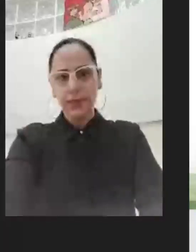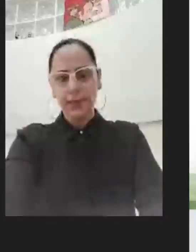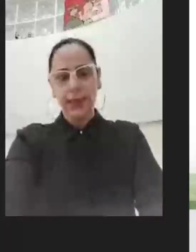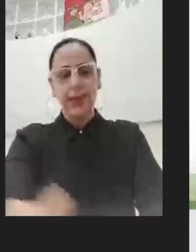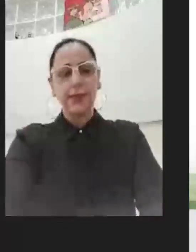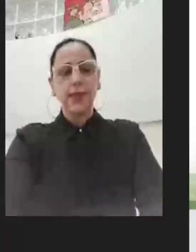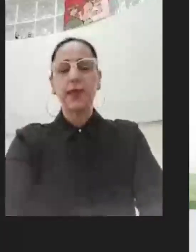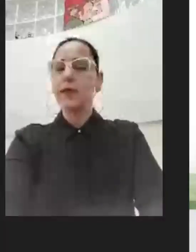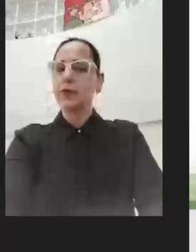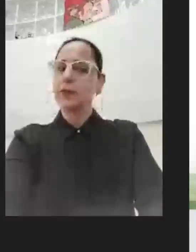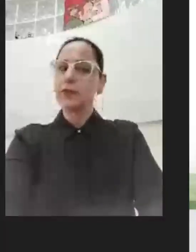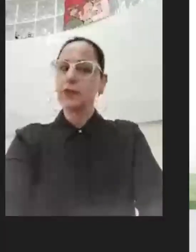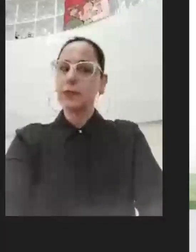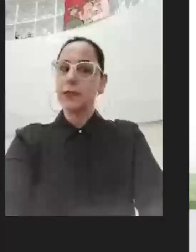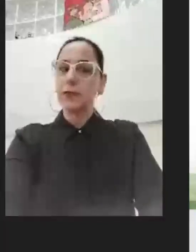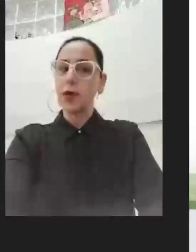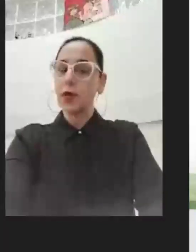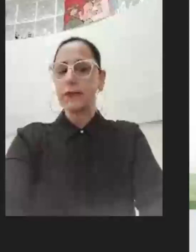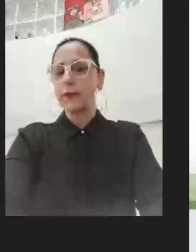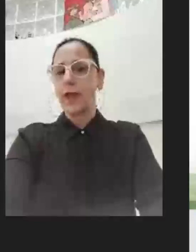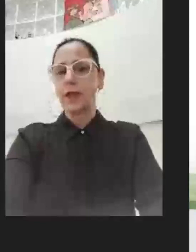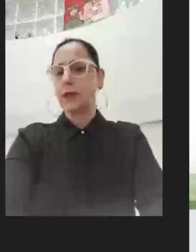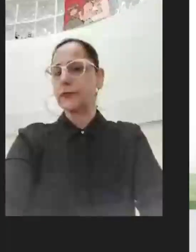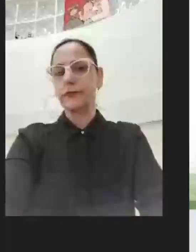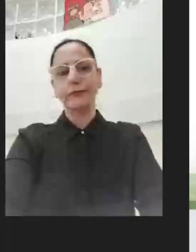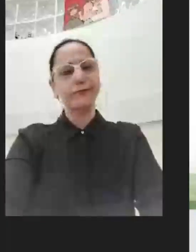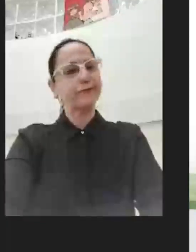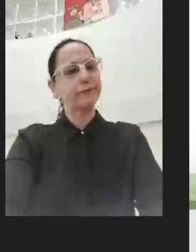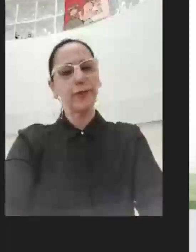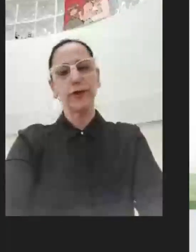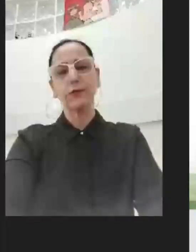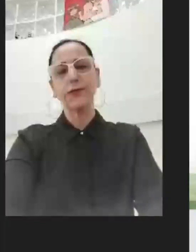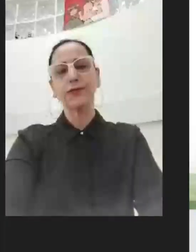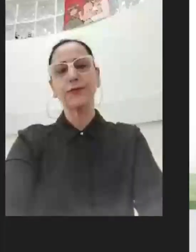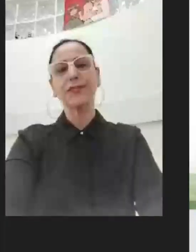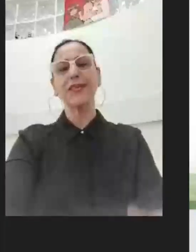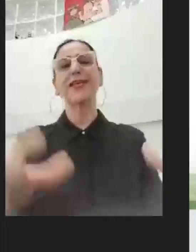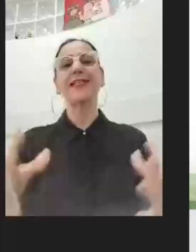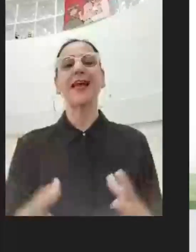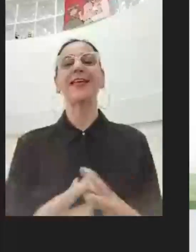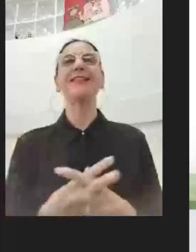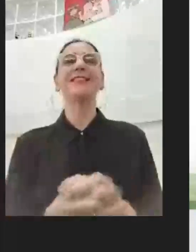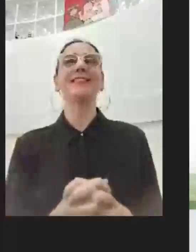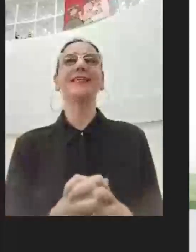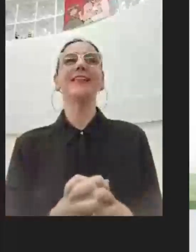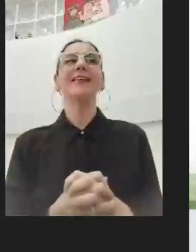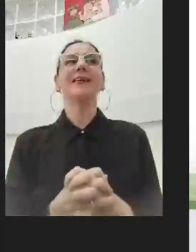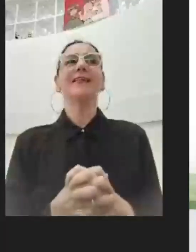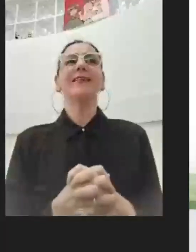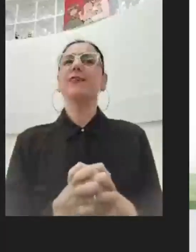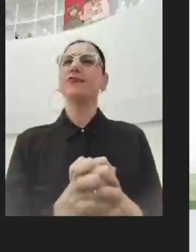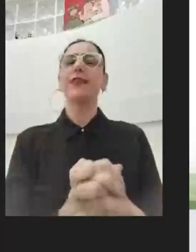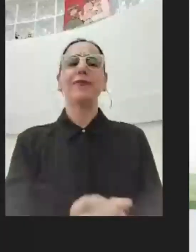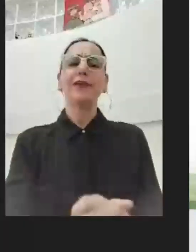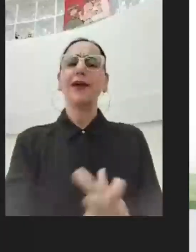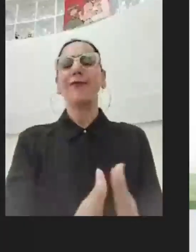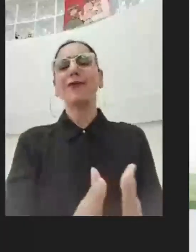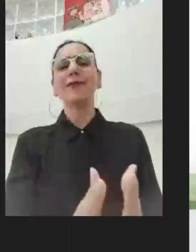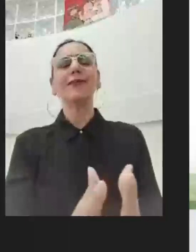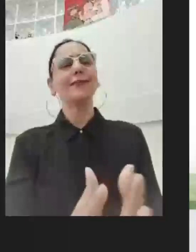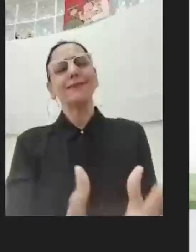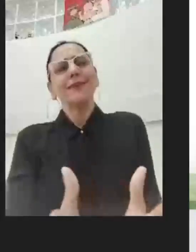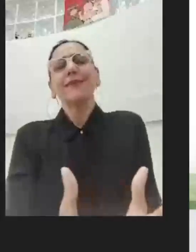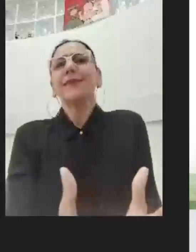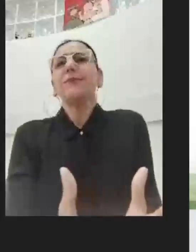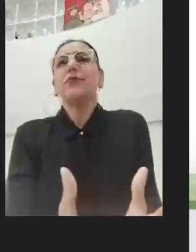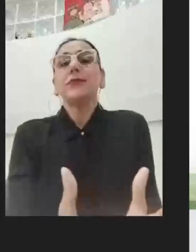é melhor do que antes até. E aí as crianças começaram a morrer. Aí começou a ter a ideia de estudar.